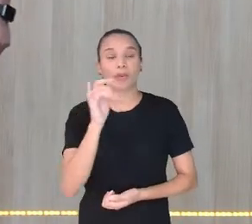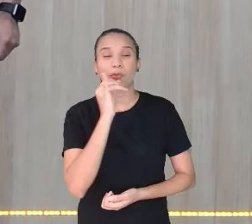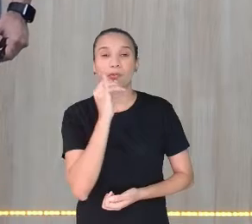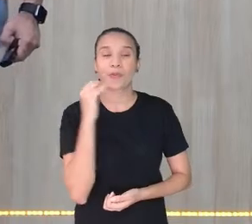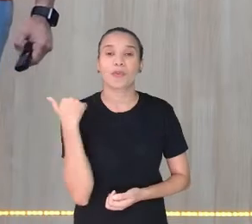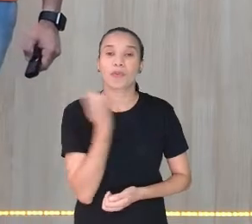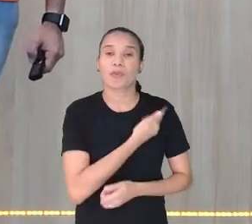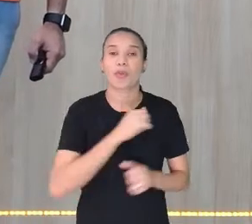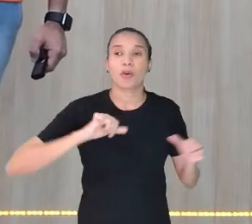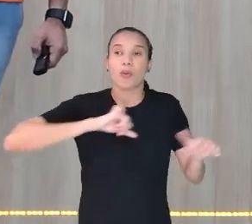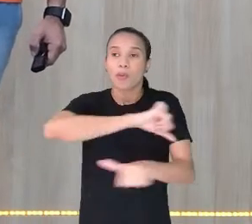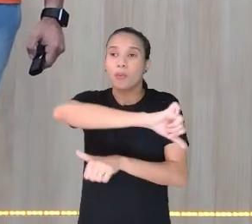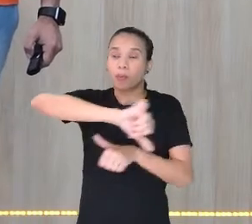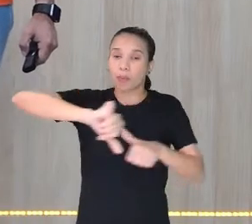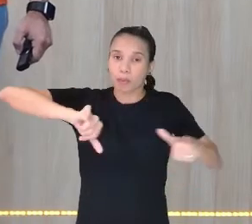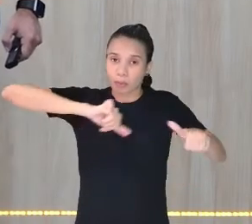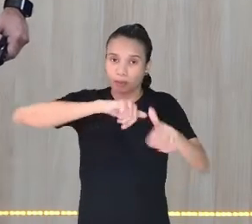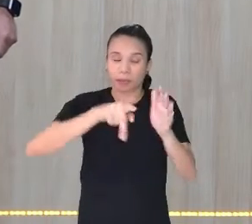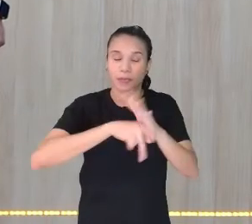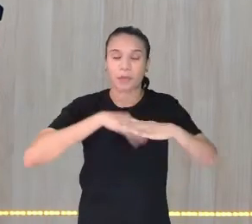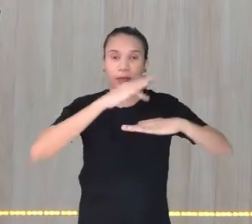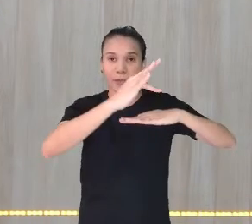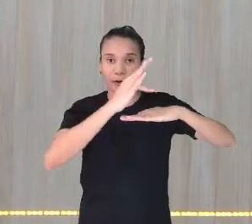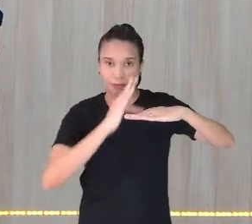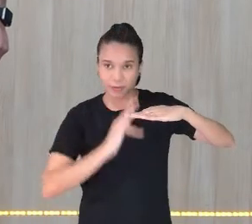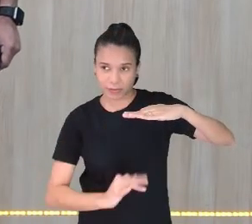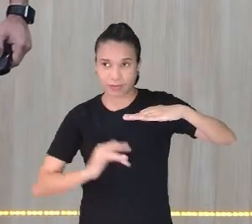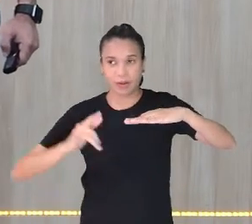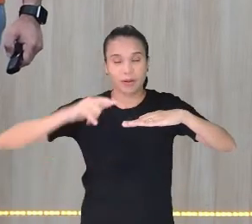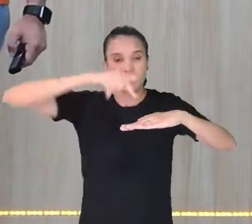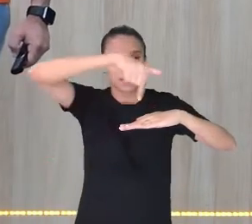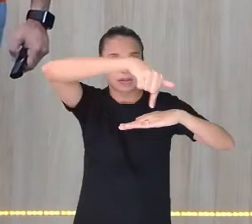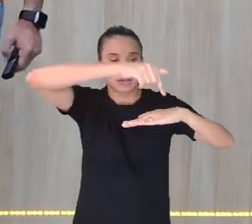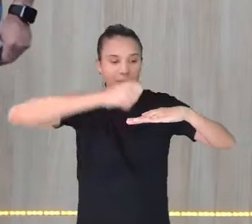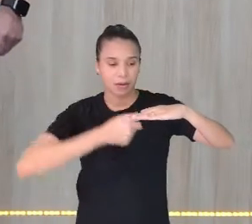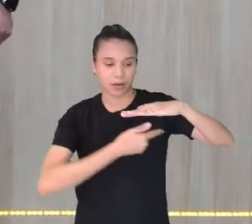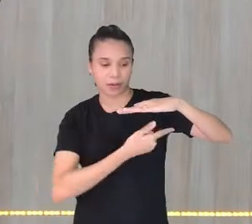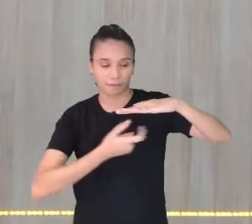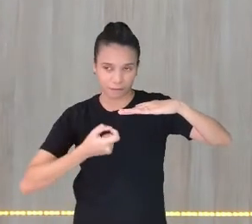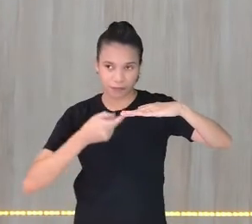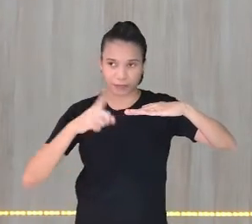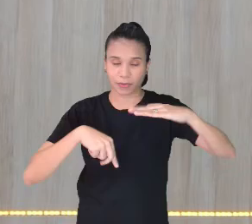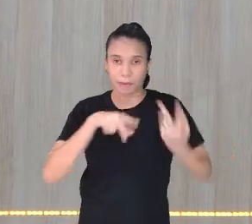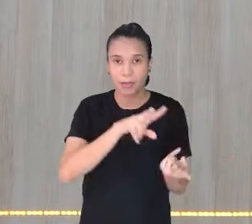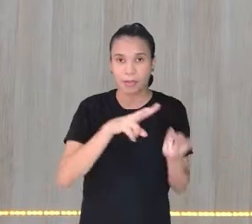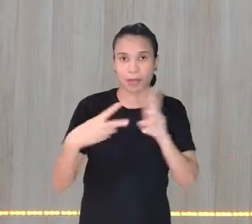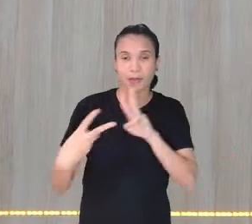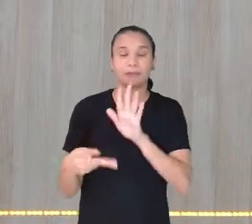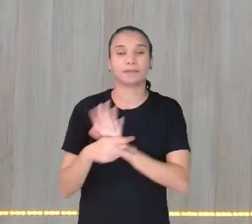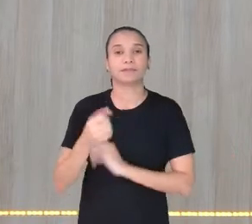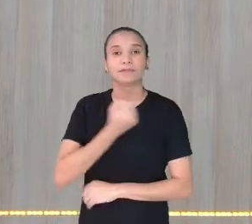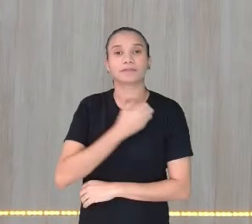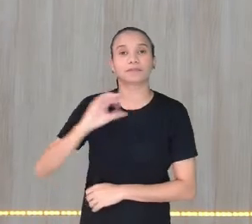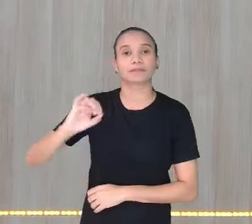gente transformar essa fração aí em um número decimal. Então, pode notar agora aí que eu tenho